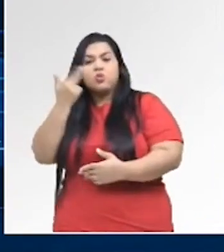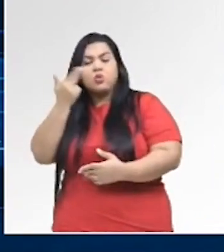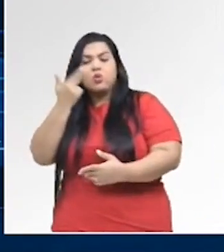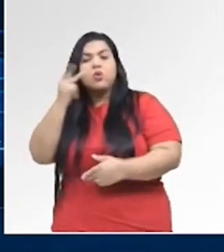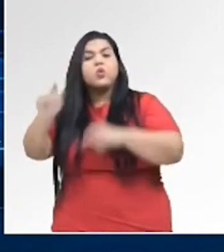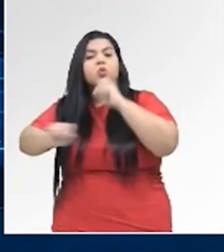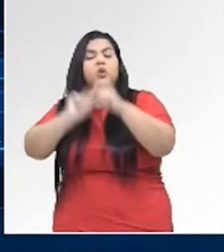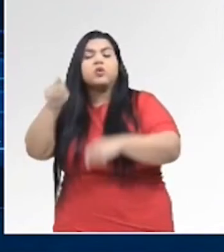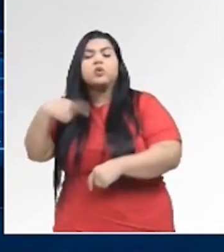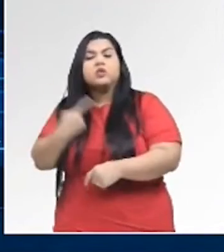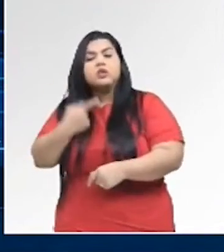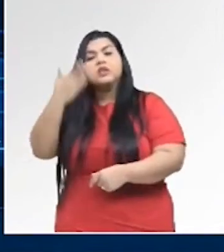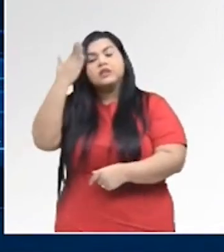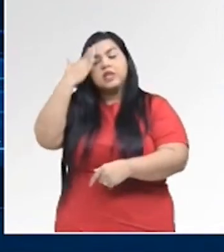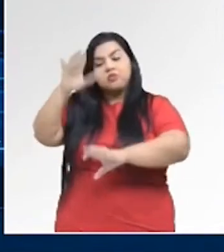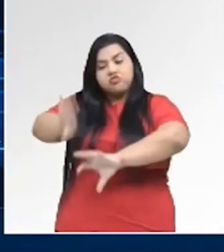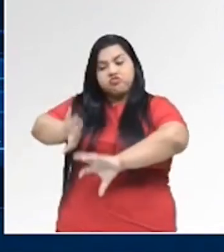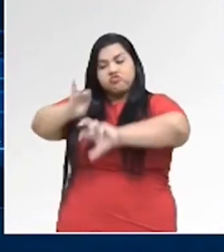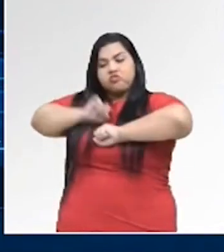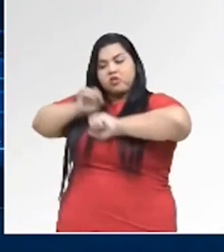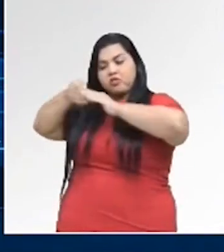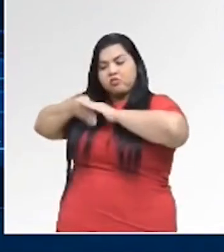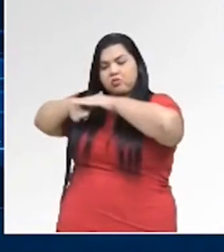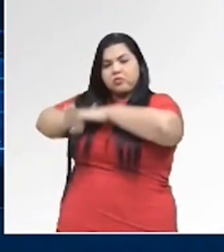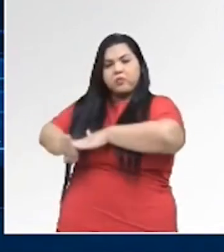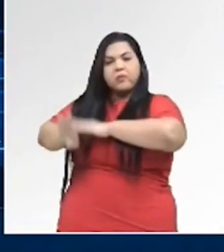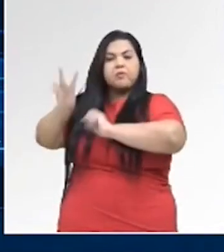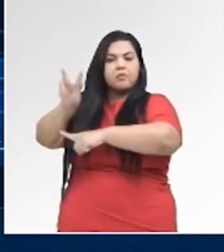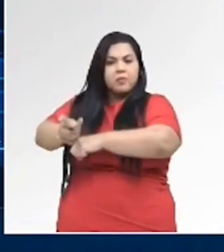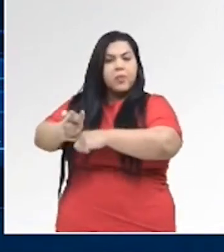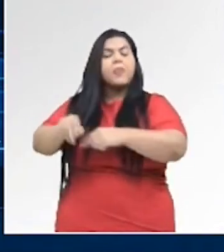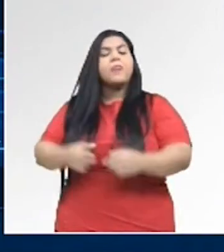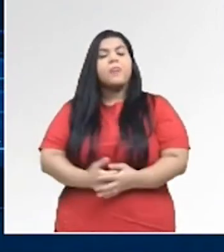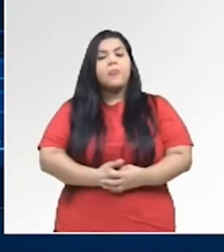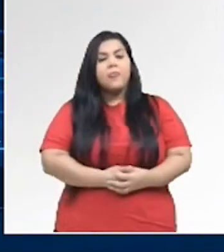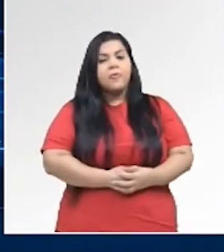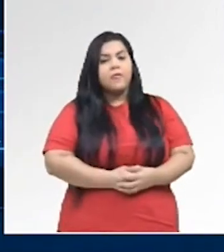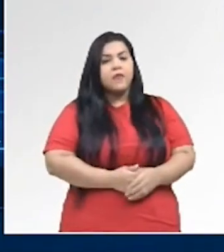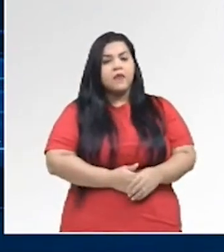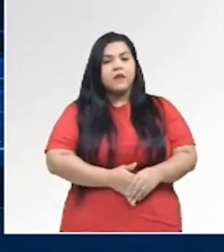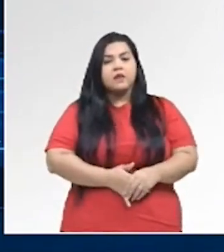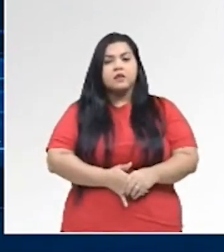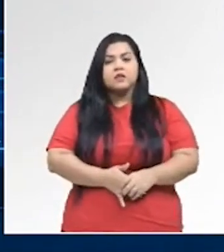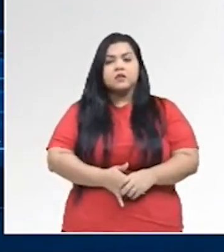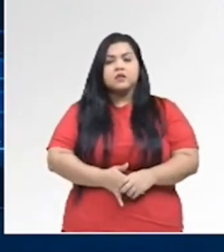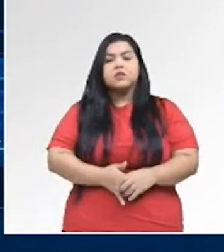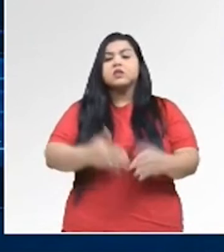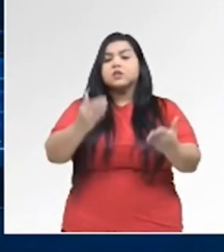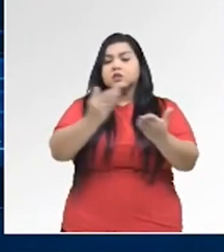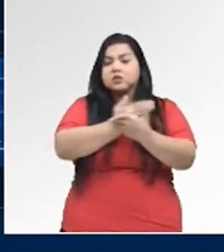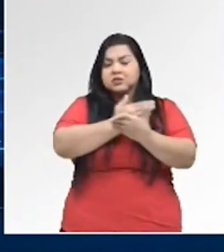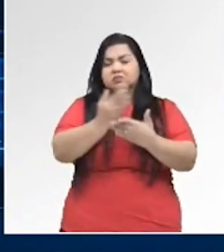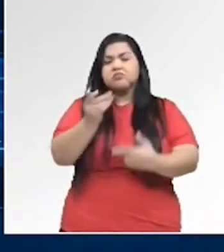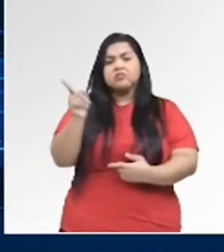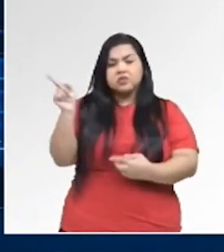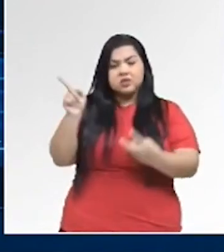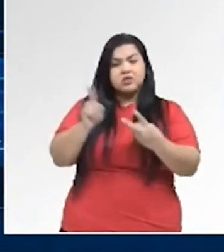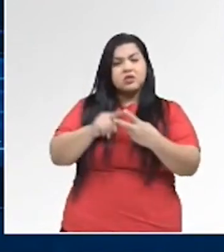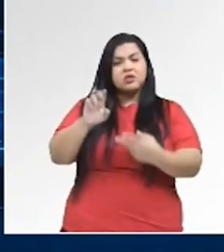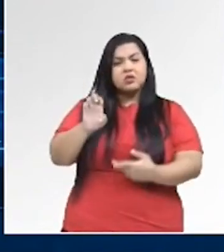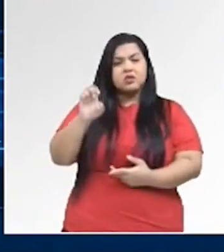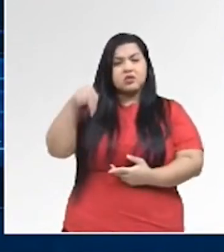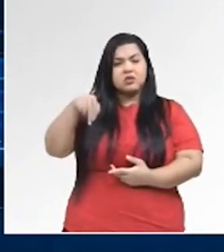que a gente retém, que a gente preza, né? Então, as enciclopédias também, que